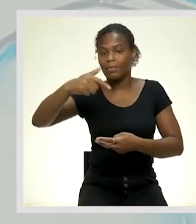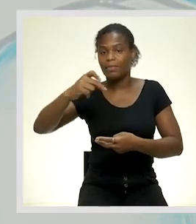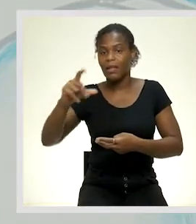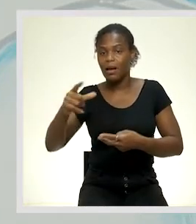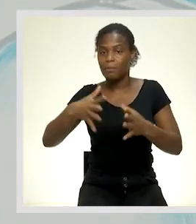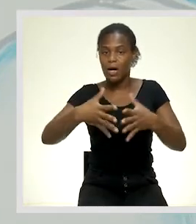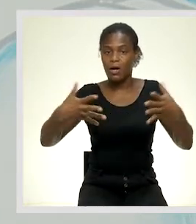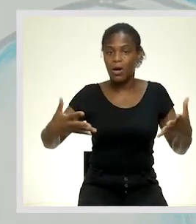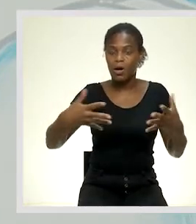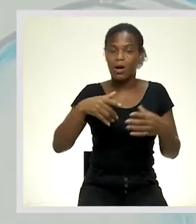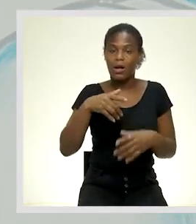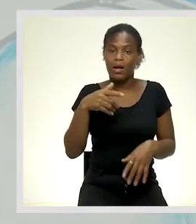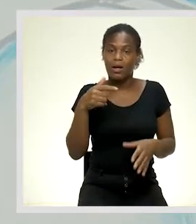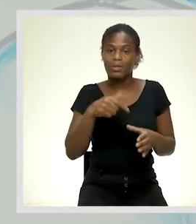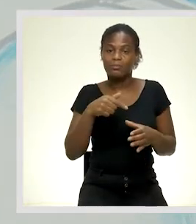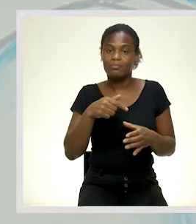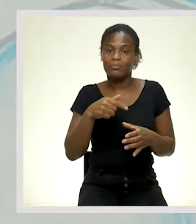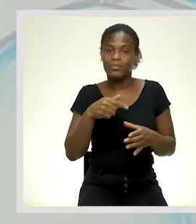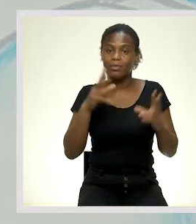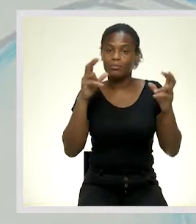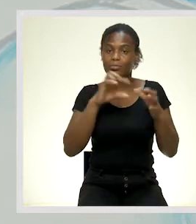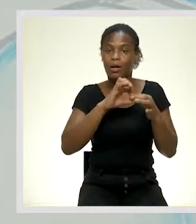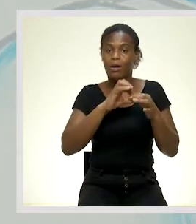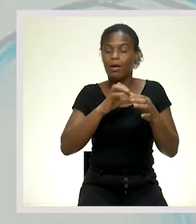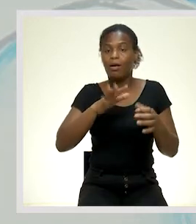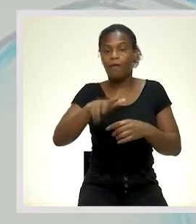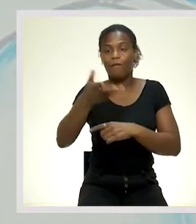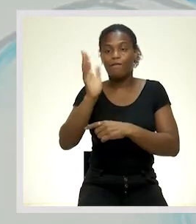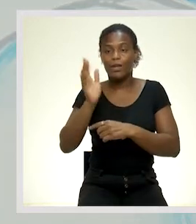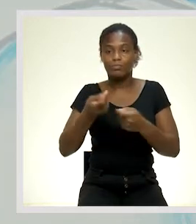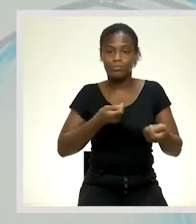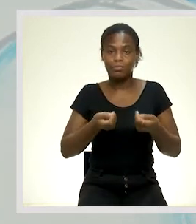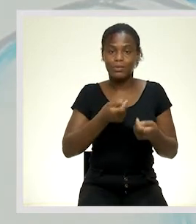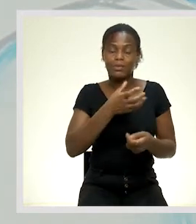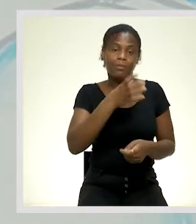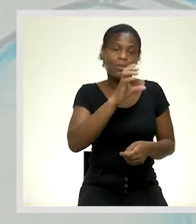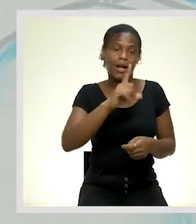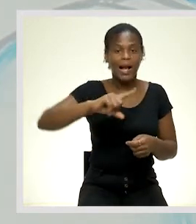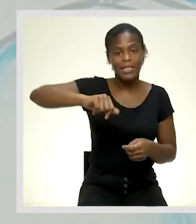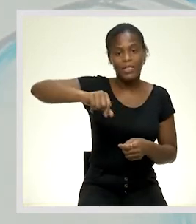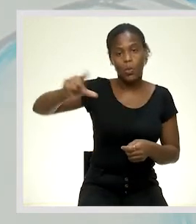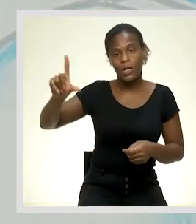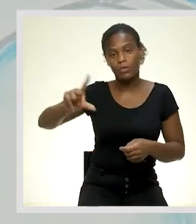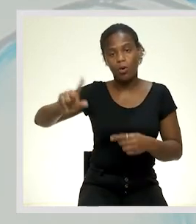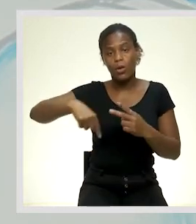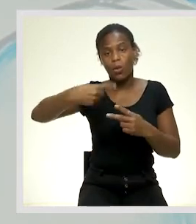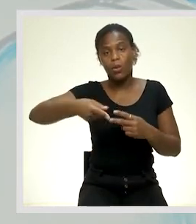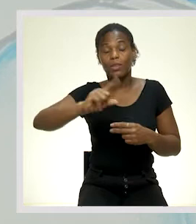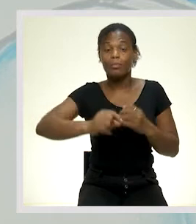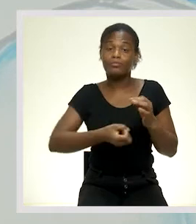figuras maiores à volta dessas conferências organizadas no Casino de Lisboa. Entretanto, também